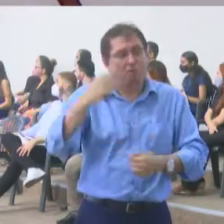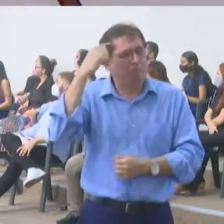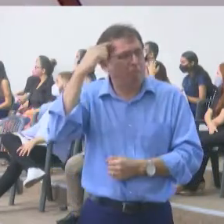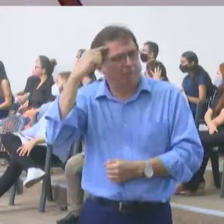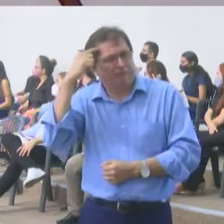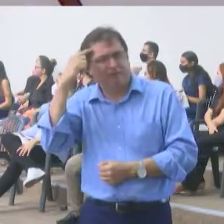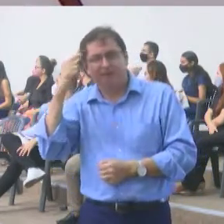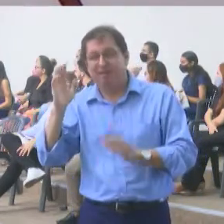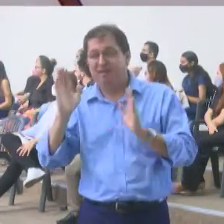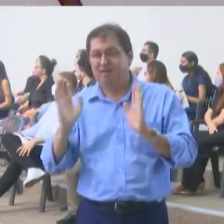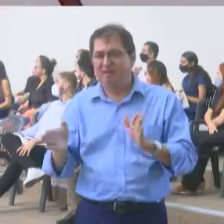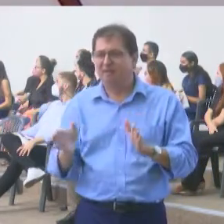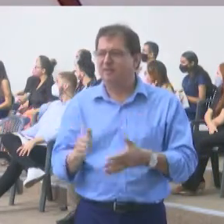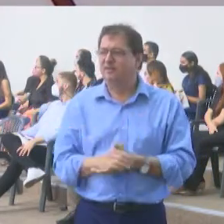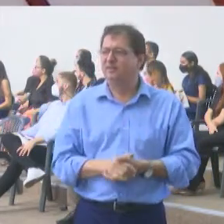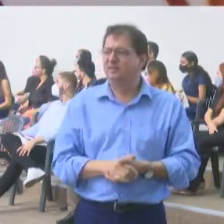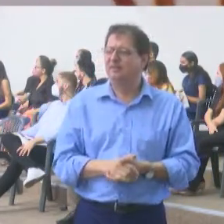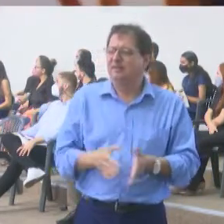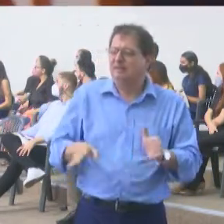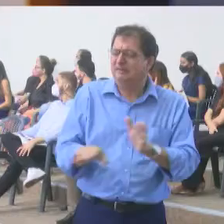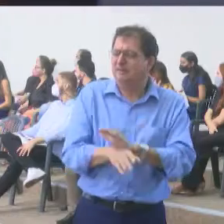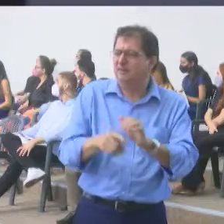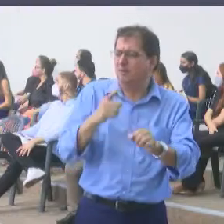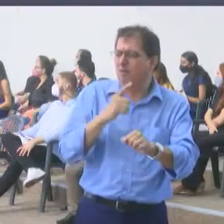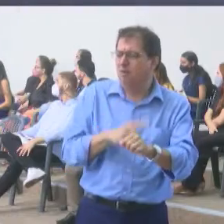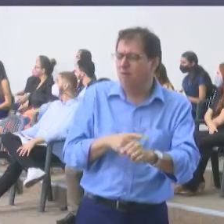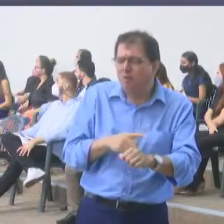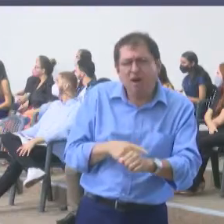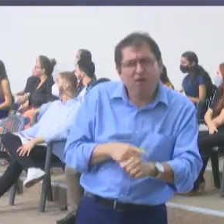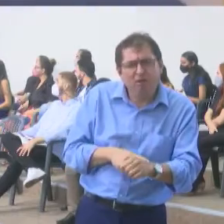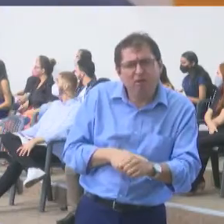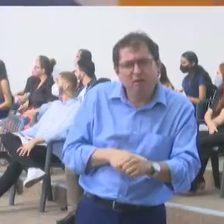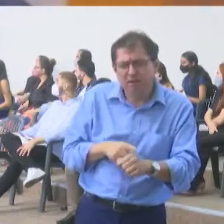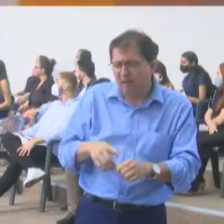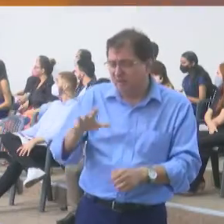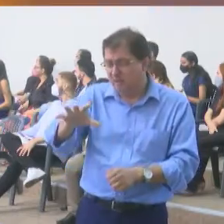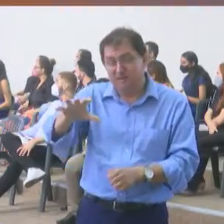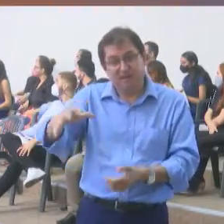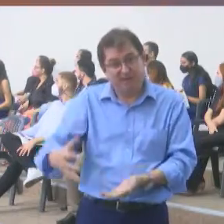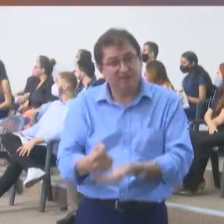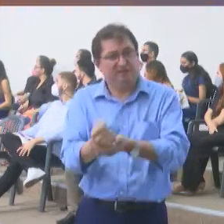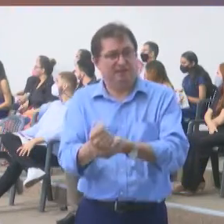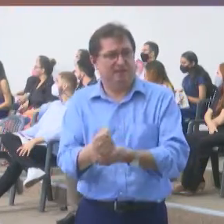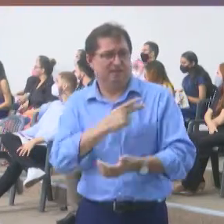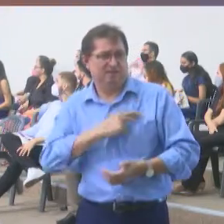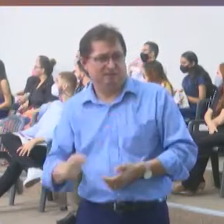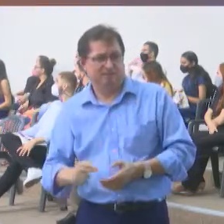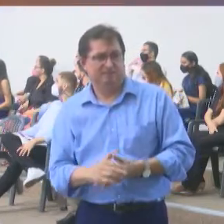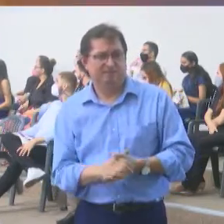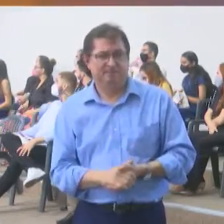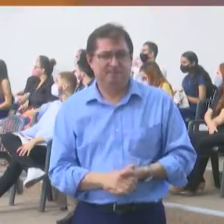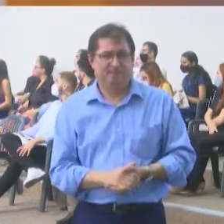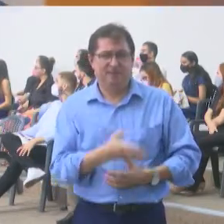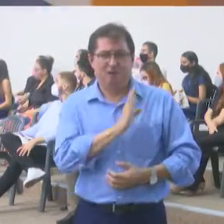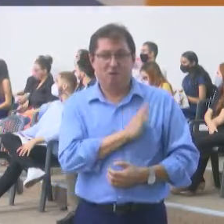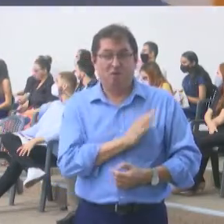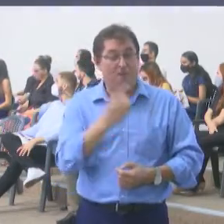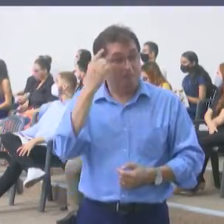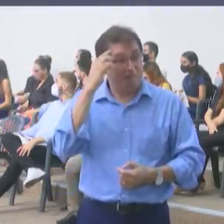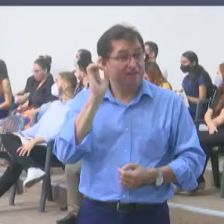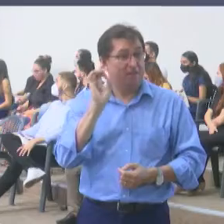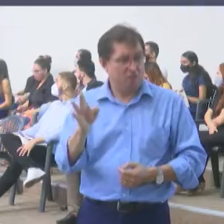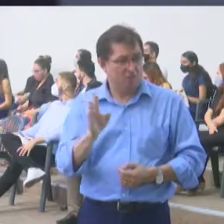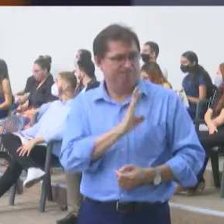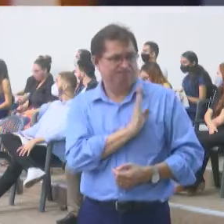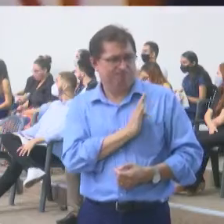Ruth, agora o sumano vai levando Ruth embora, e Boaz fica chupando o dedo sem absolutamente nada. Imagine só o coração desse homem chamado